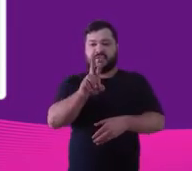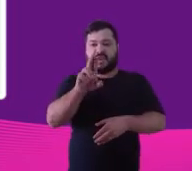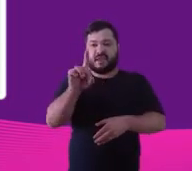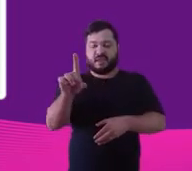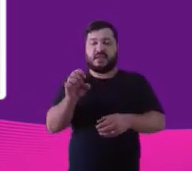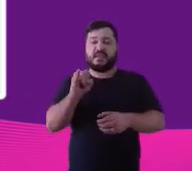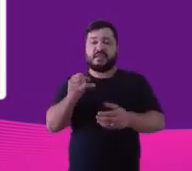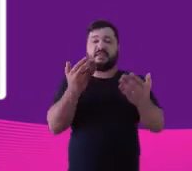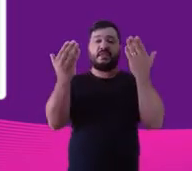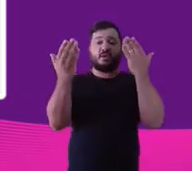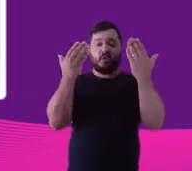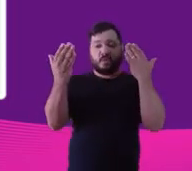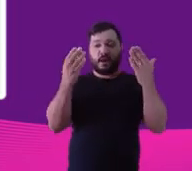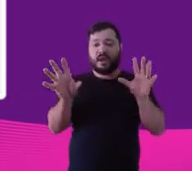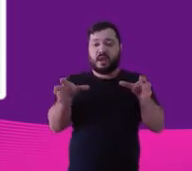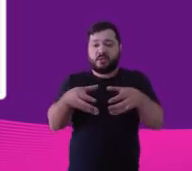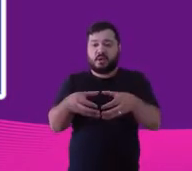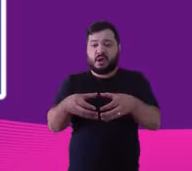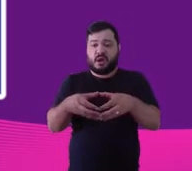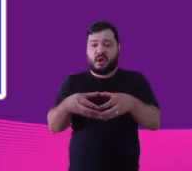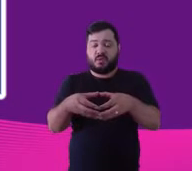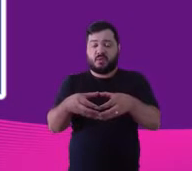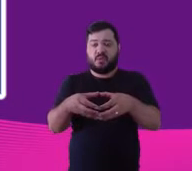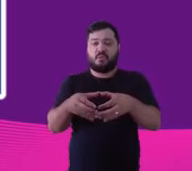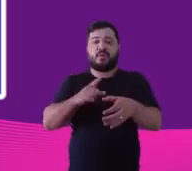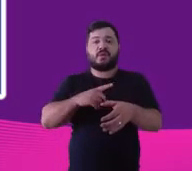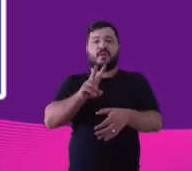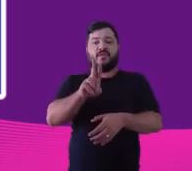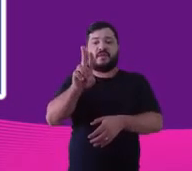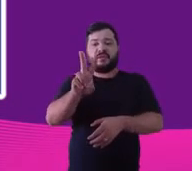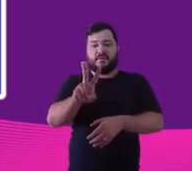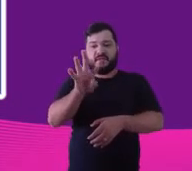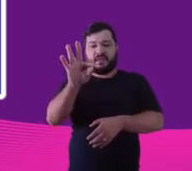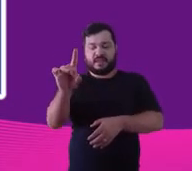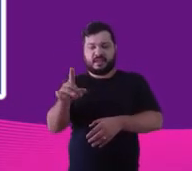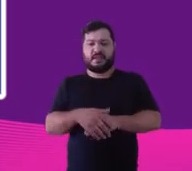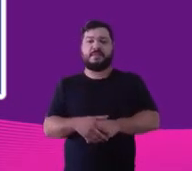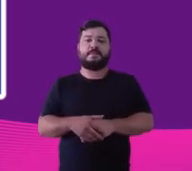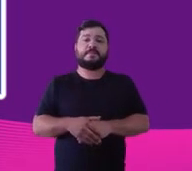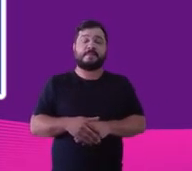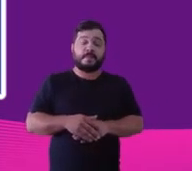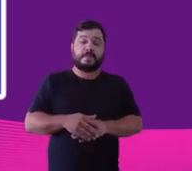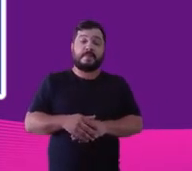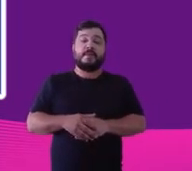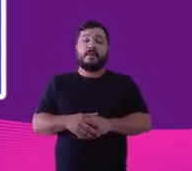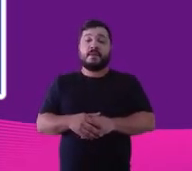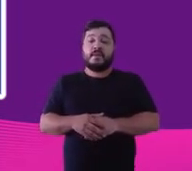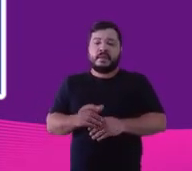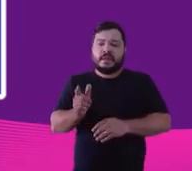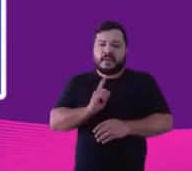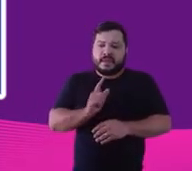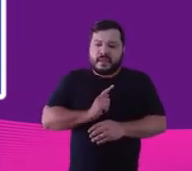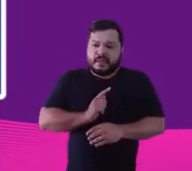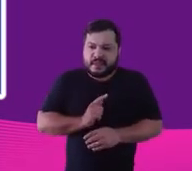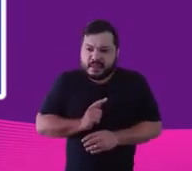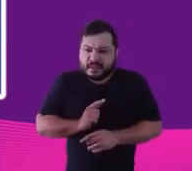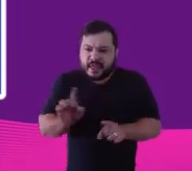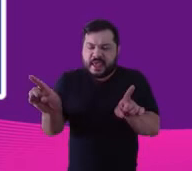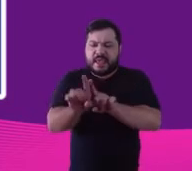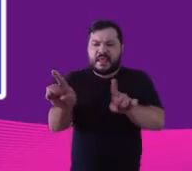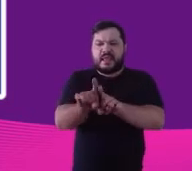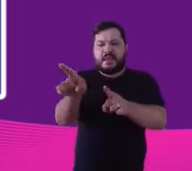quando comparado ao grupo o ztd né existe era uma também